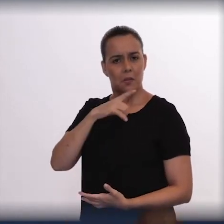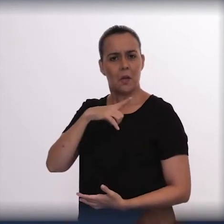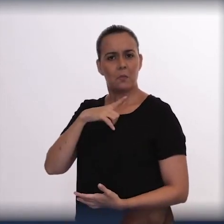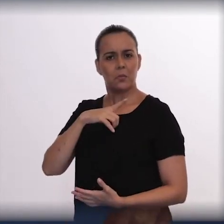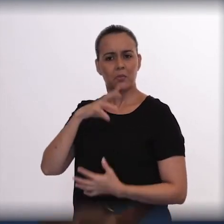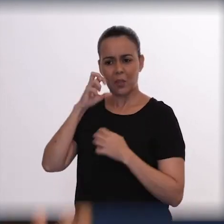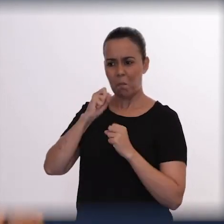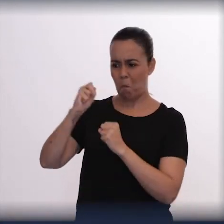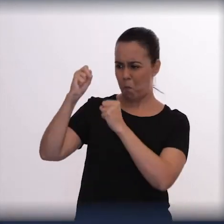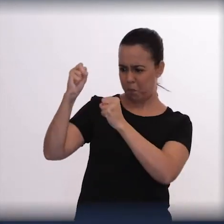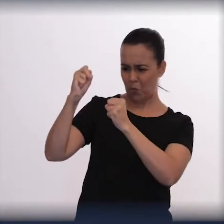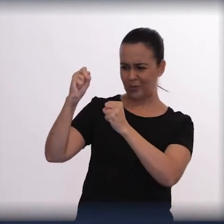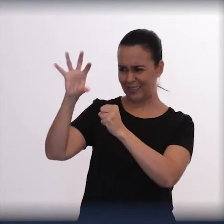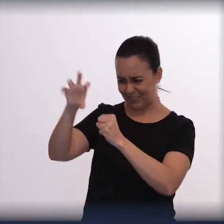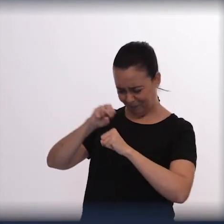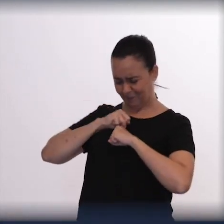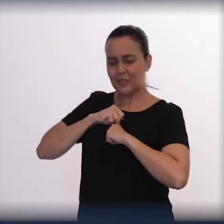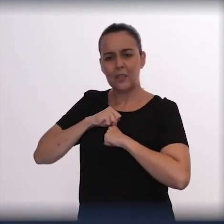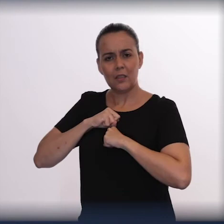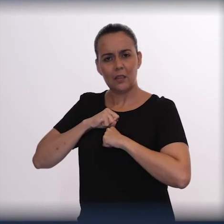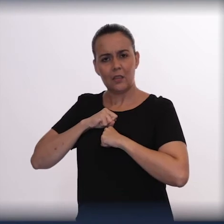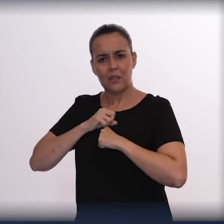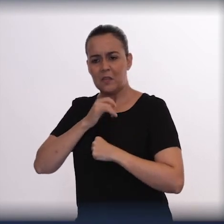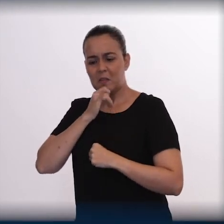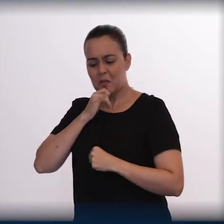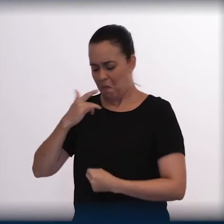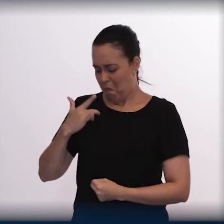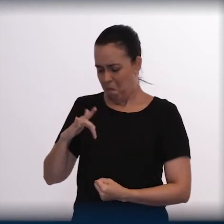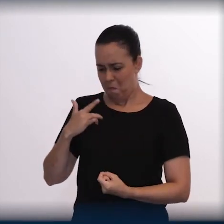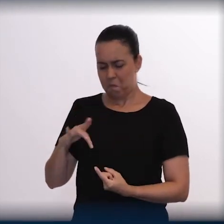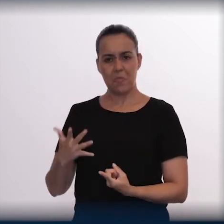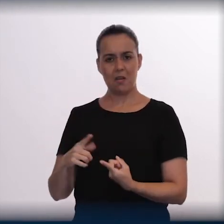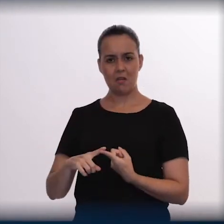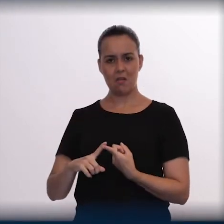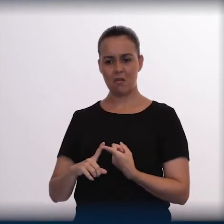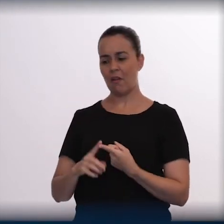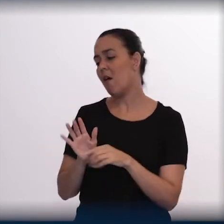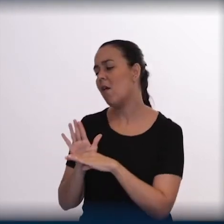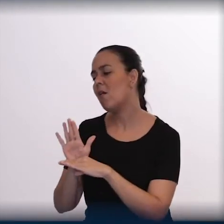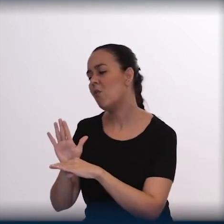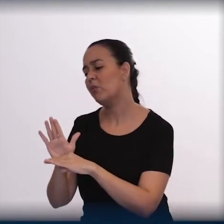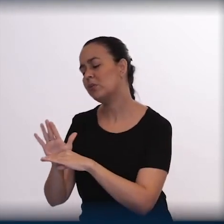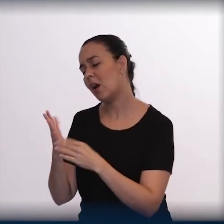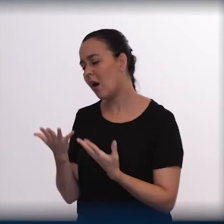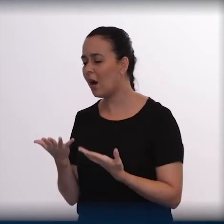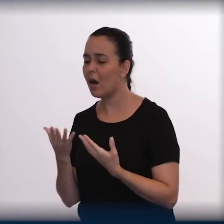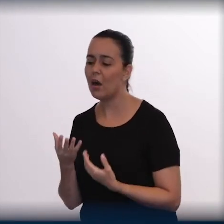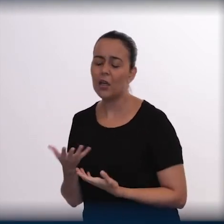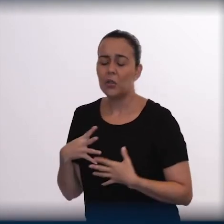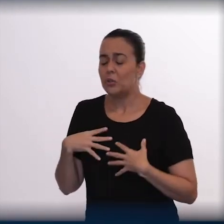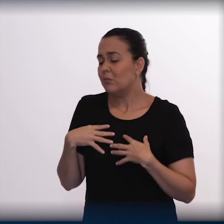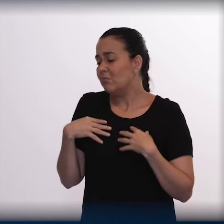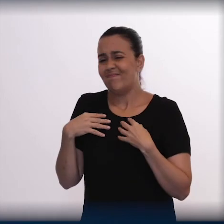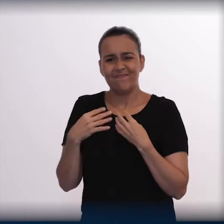pouco dialetizáveis, né? Esses sentimentos como a pena, a caridade, enfim, são sentimentos,